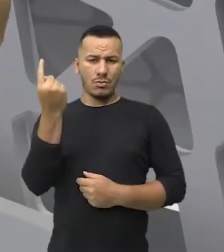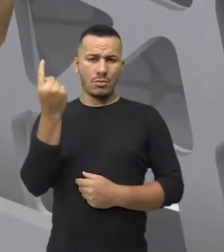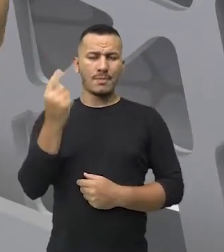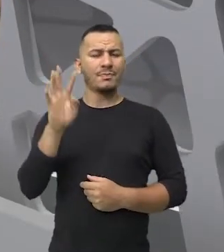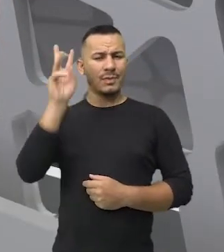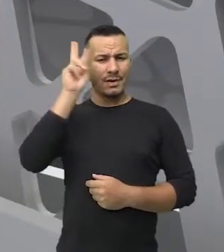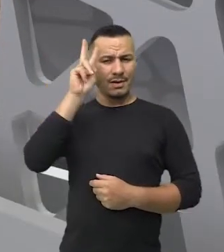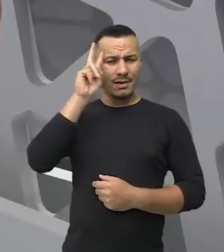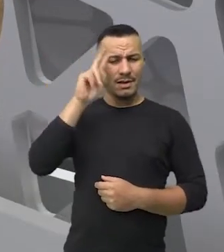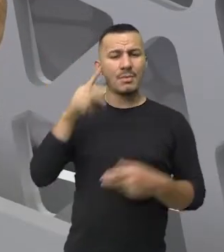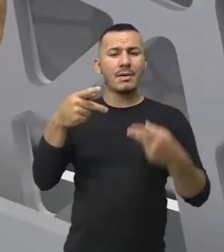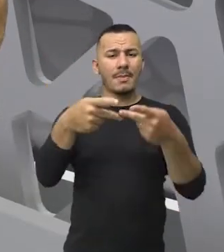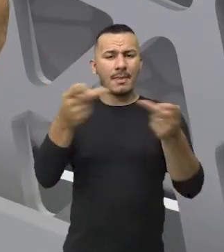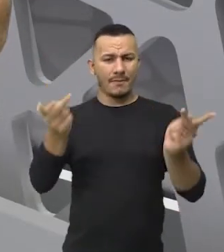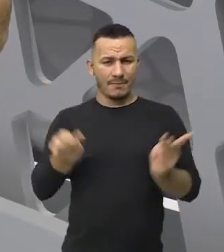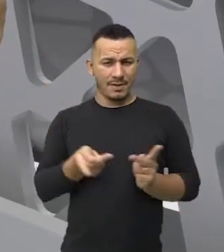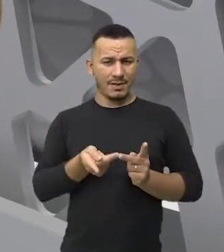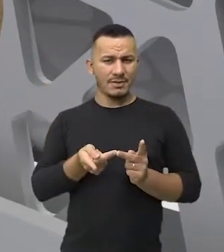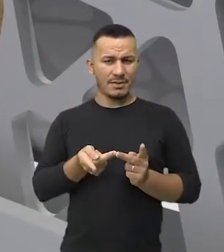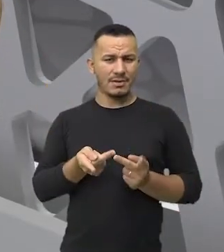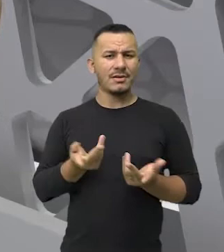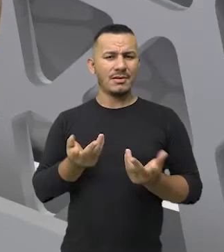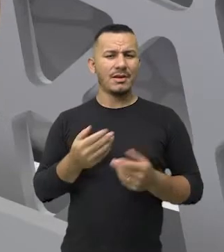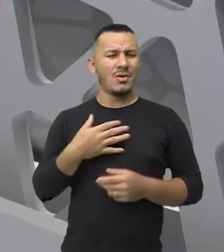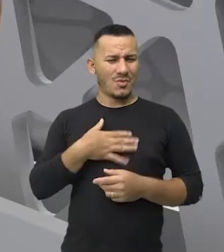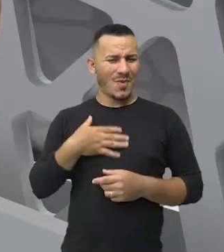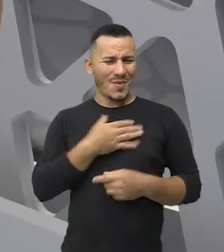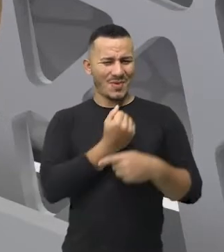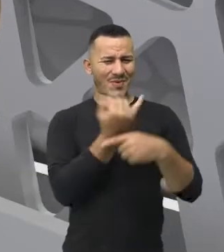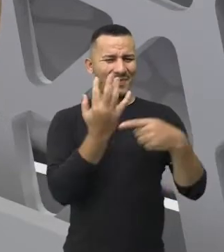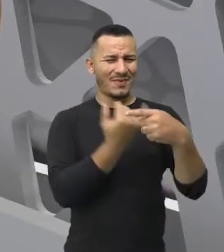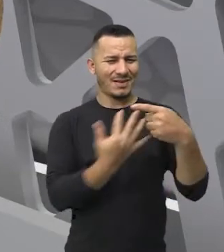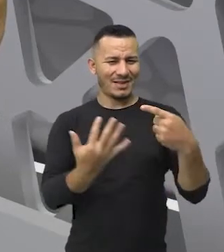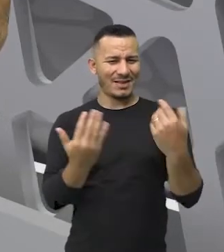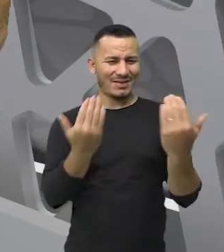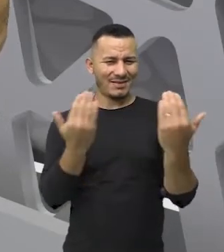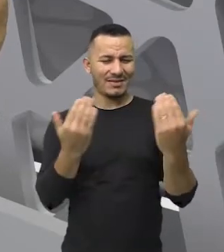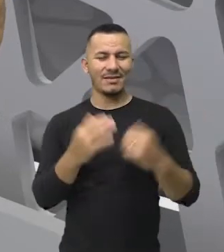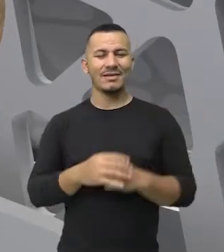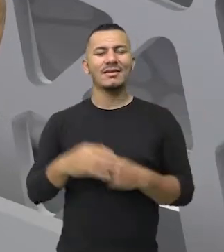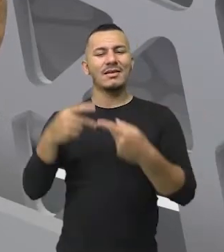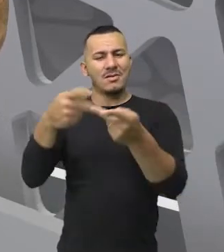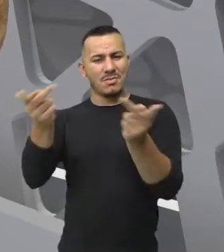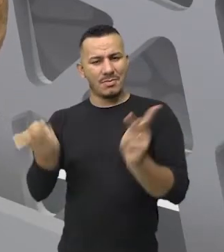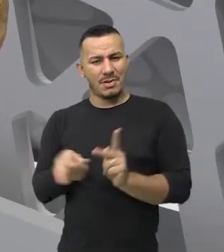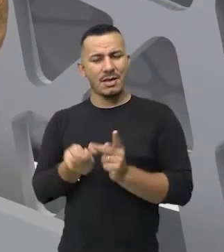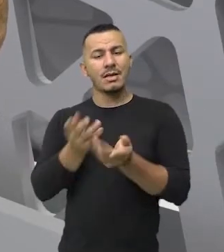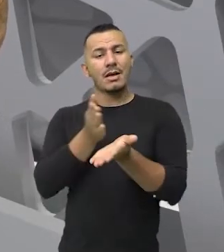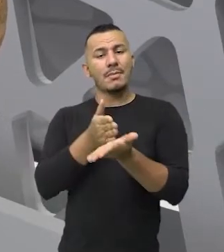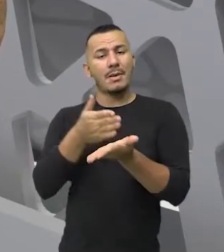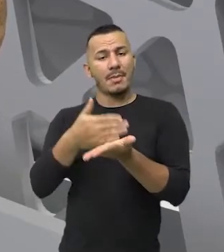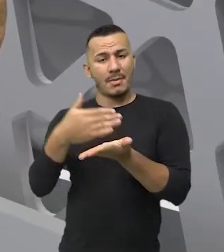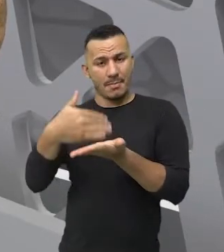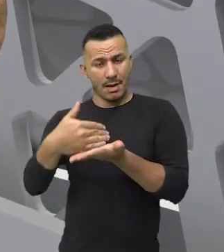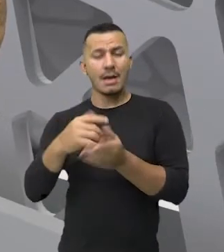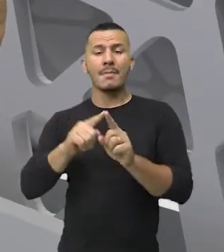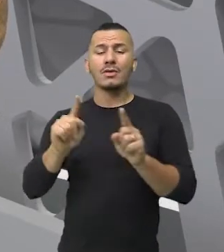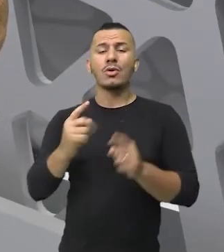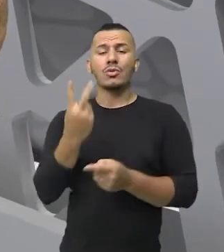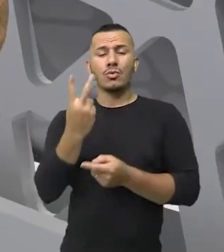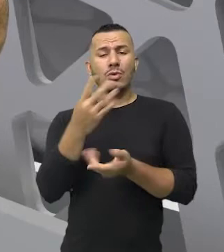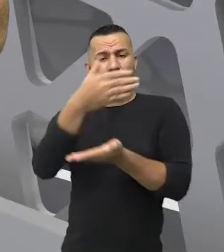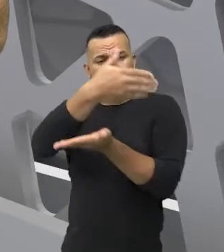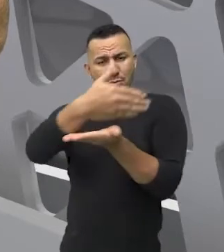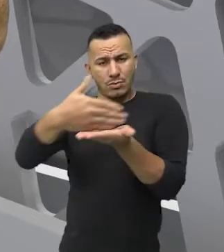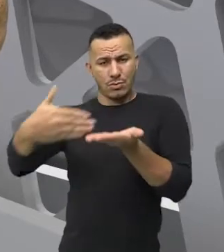com a pizza, né, que a gente gosta de usar para falar de fração, falar de pizza, é como se uma pizza estivesse dividida em duas partes